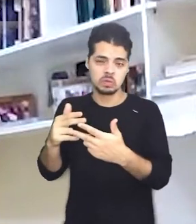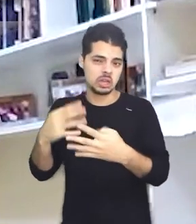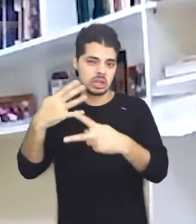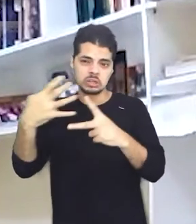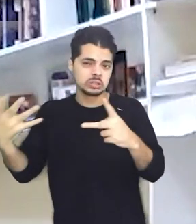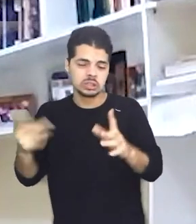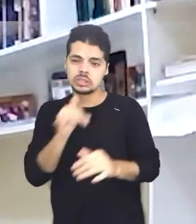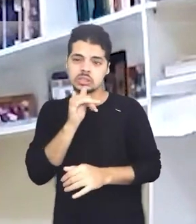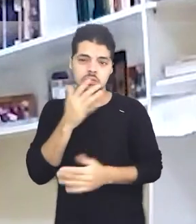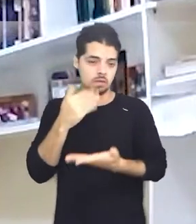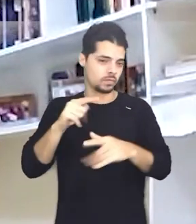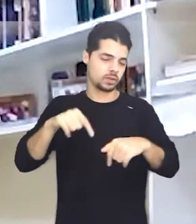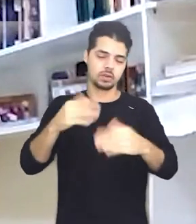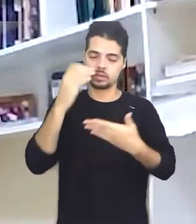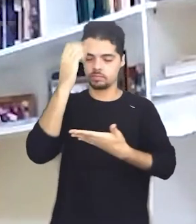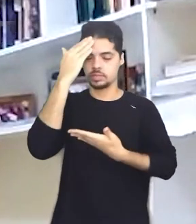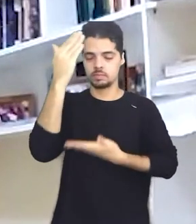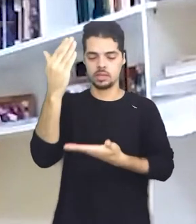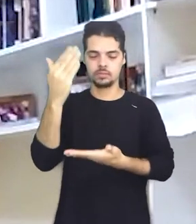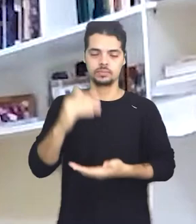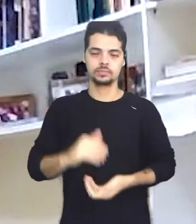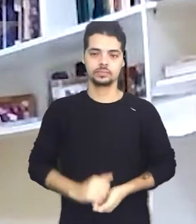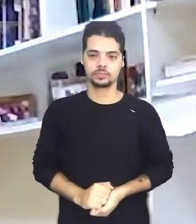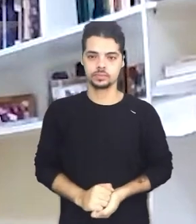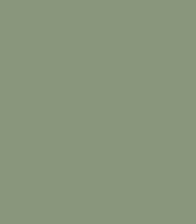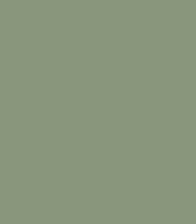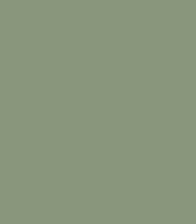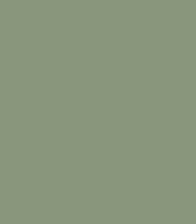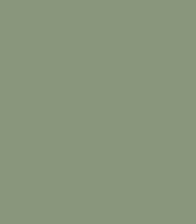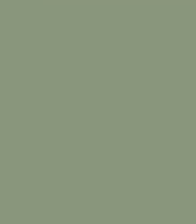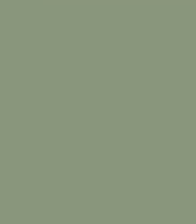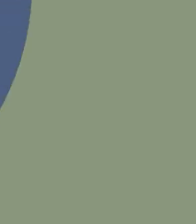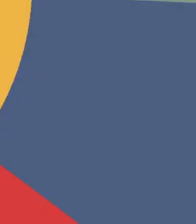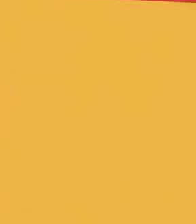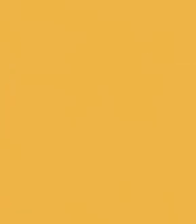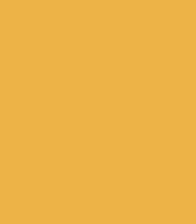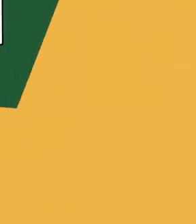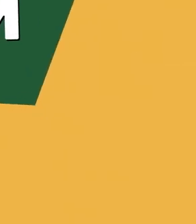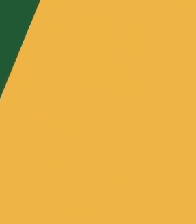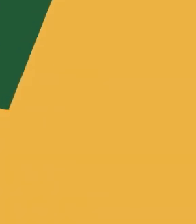atualidade. Eu fico por aqui e espero ter ajudado.